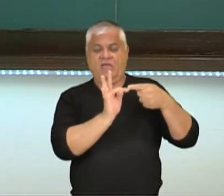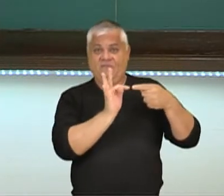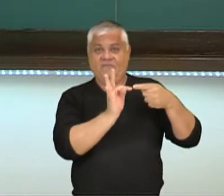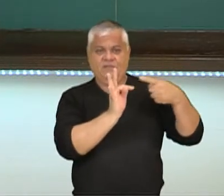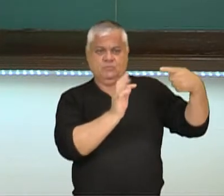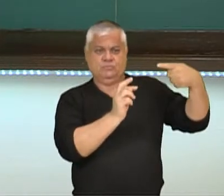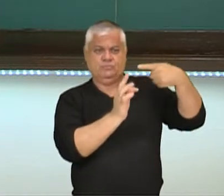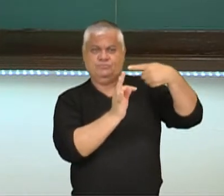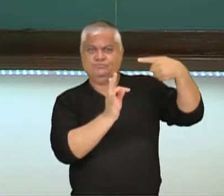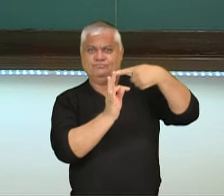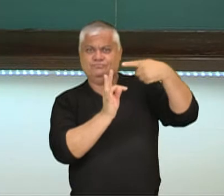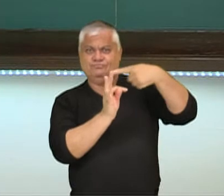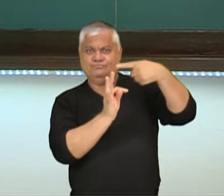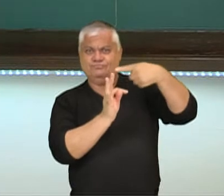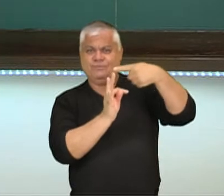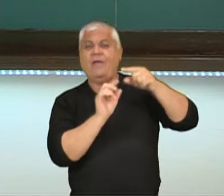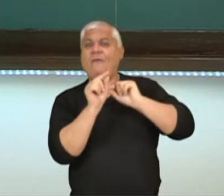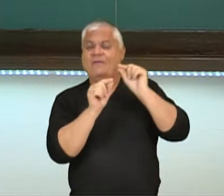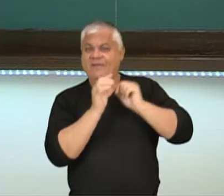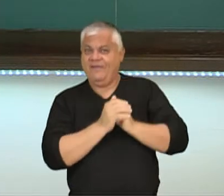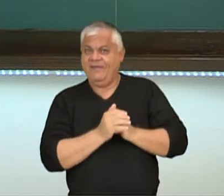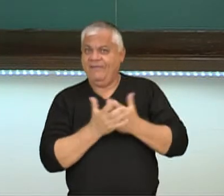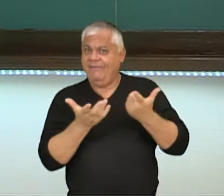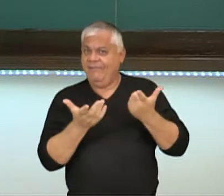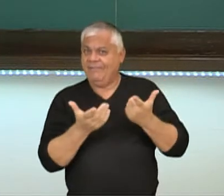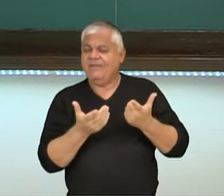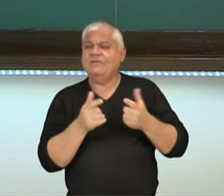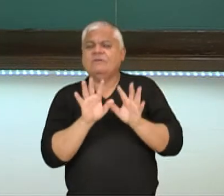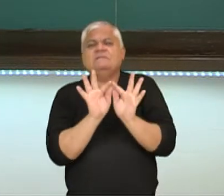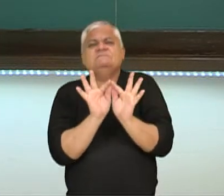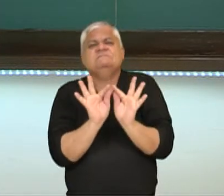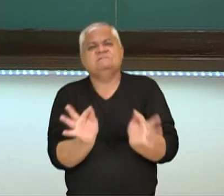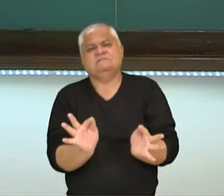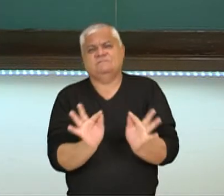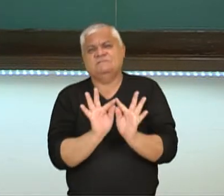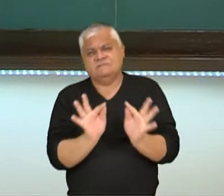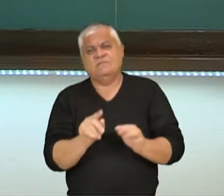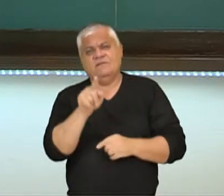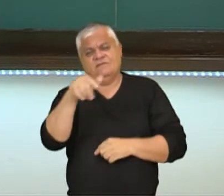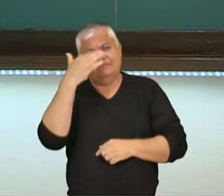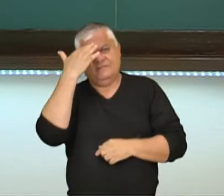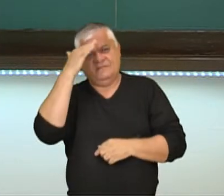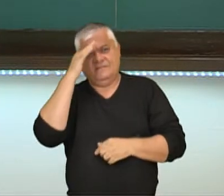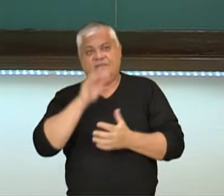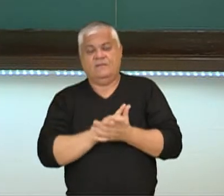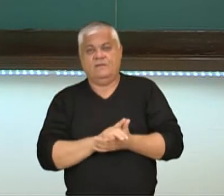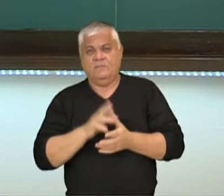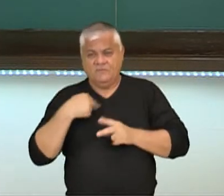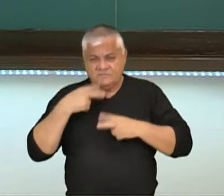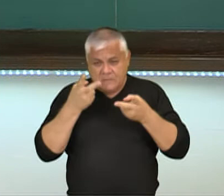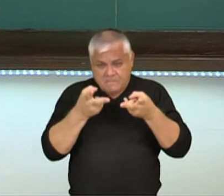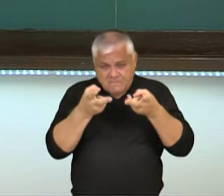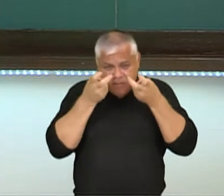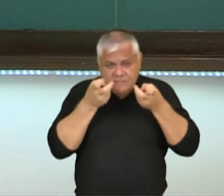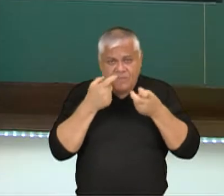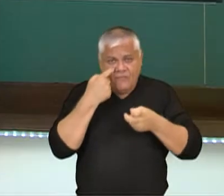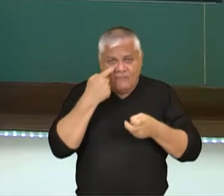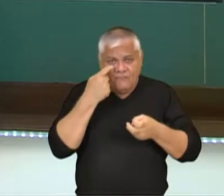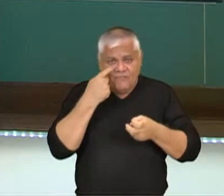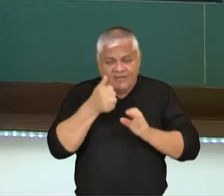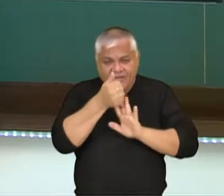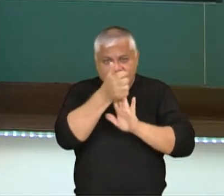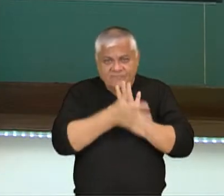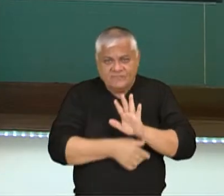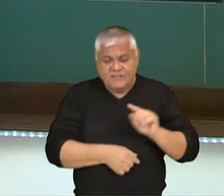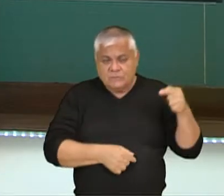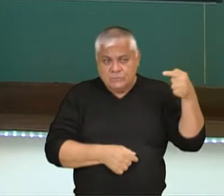né? Eu penso que eu deixo o mais simples possível para que o aluno entenda. Claro que se o seu professor usar